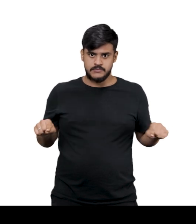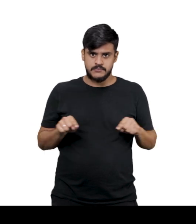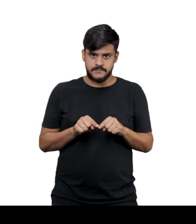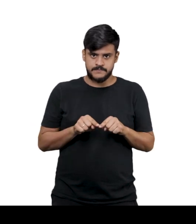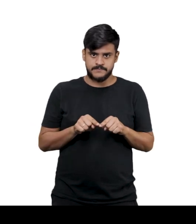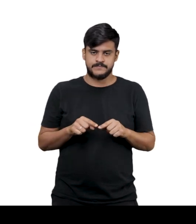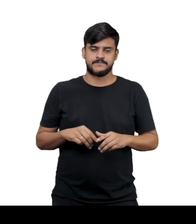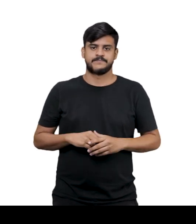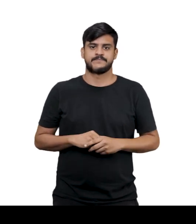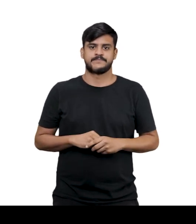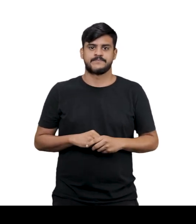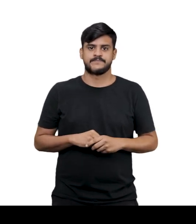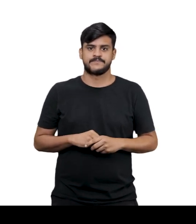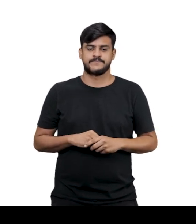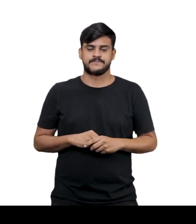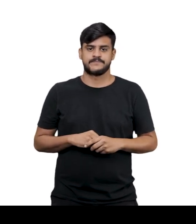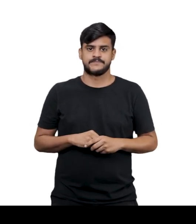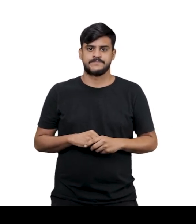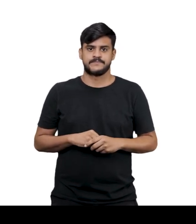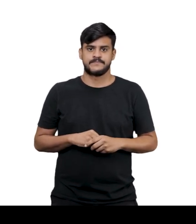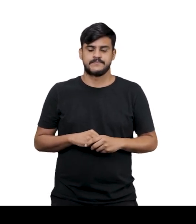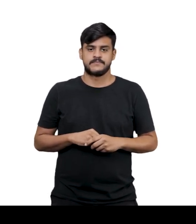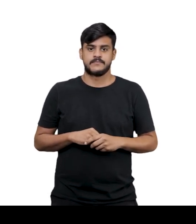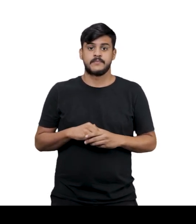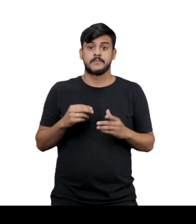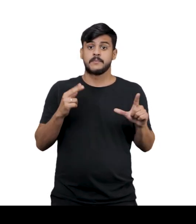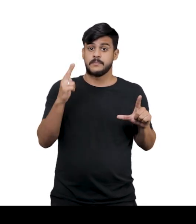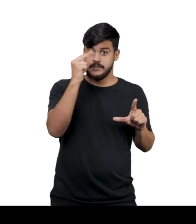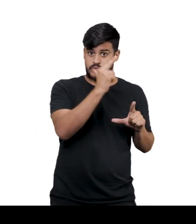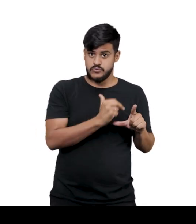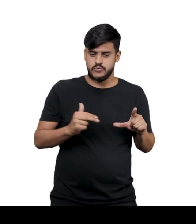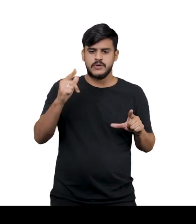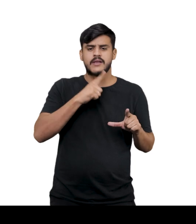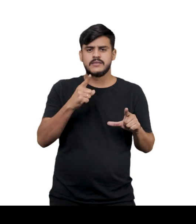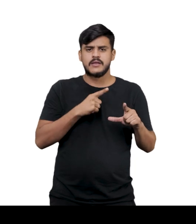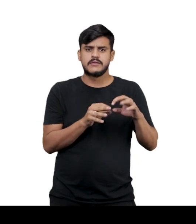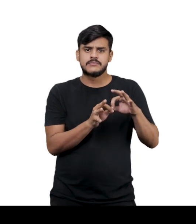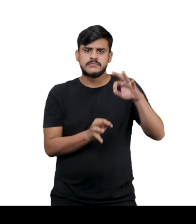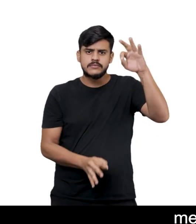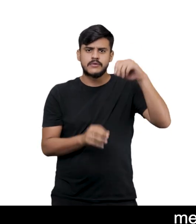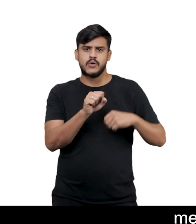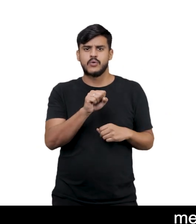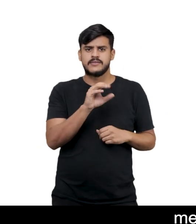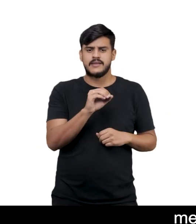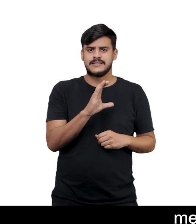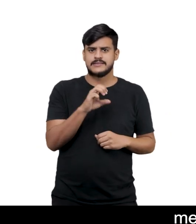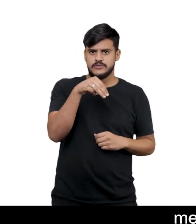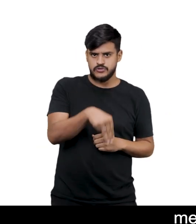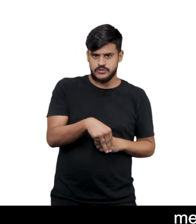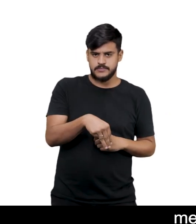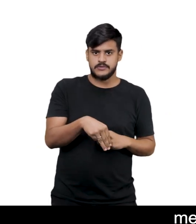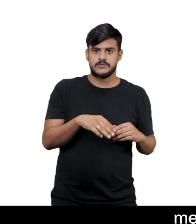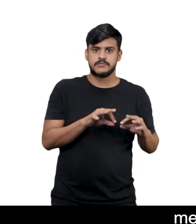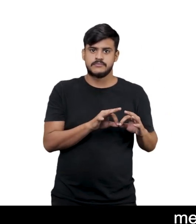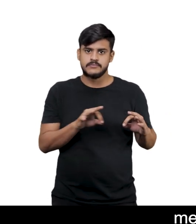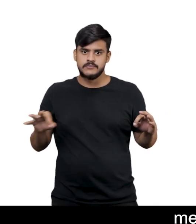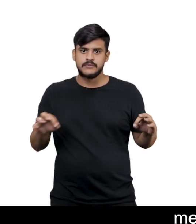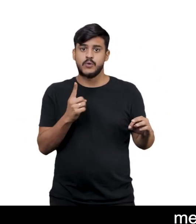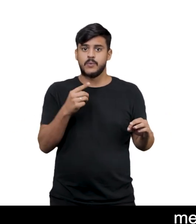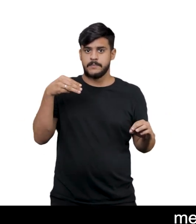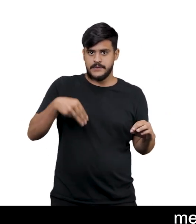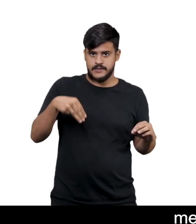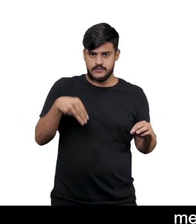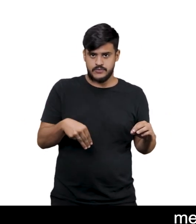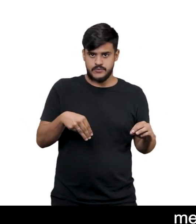trapezoidais, criando uma gradação. A pintura em óleo sobre tela mede cerca de 80 centímetros